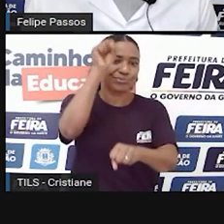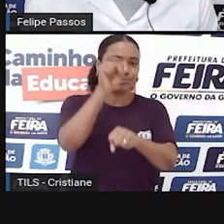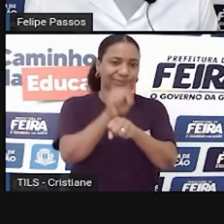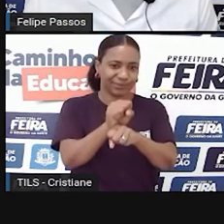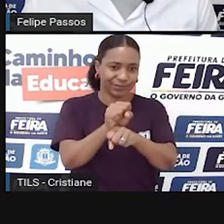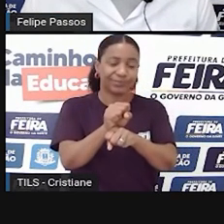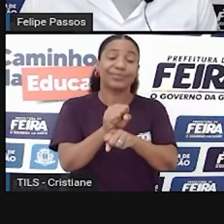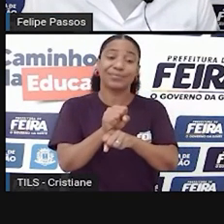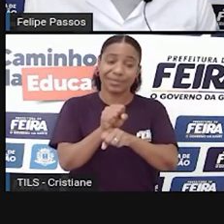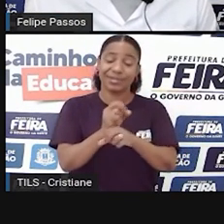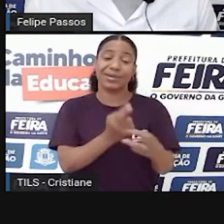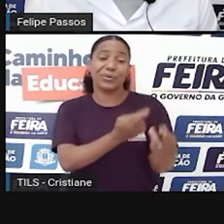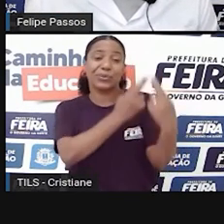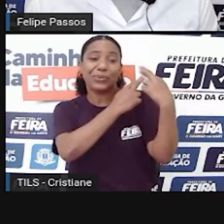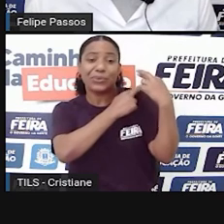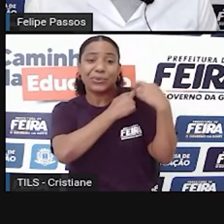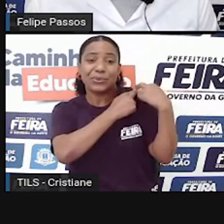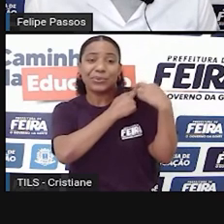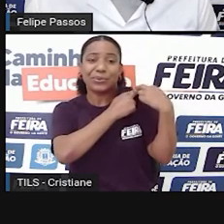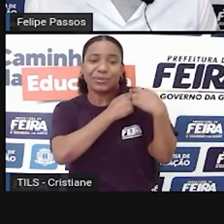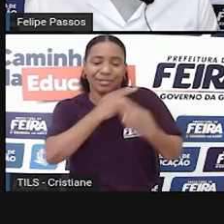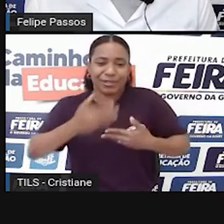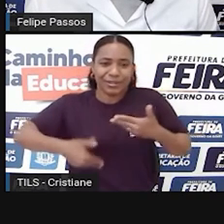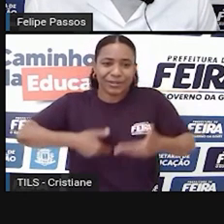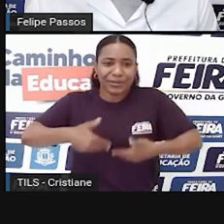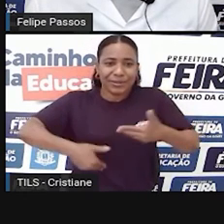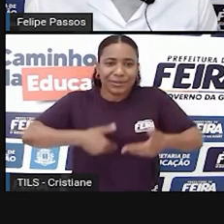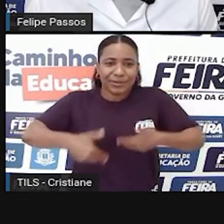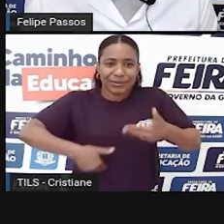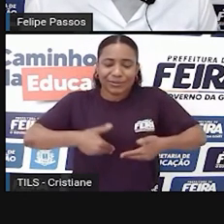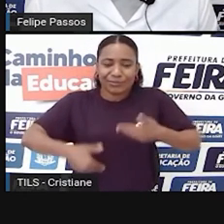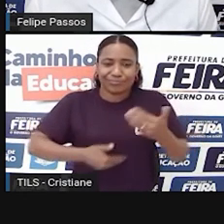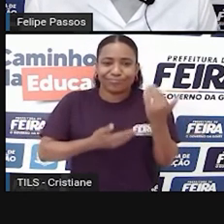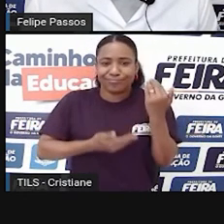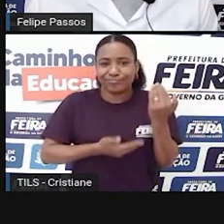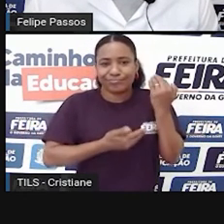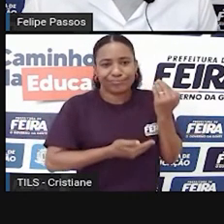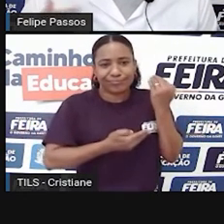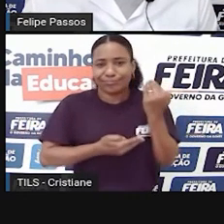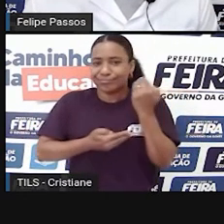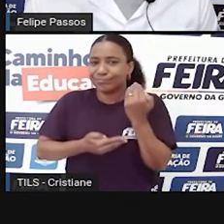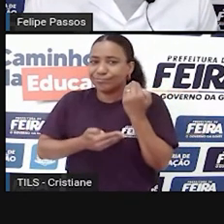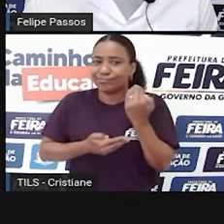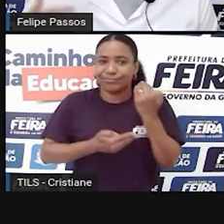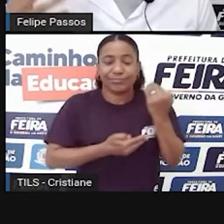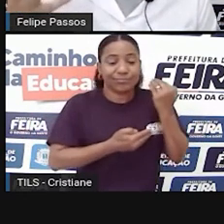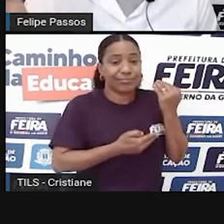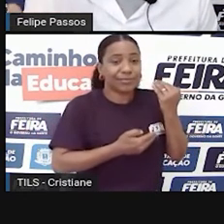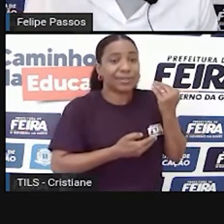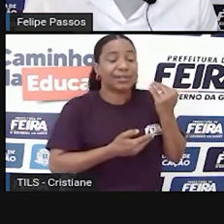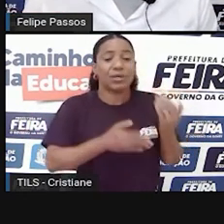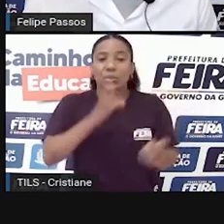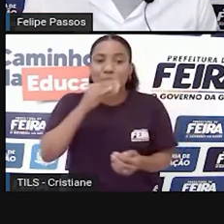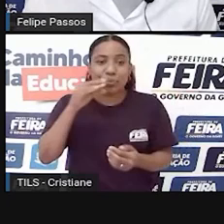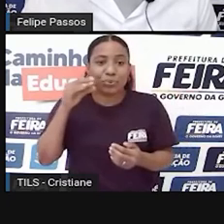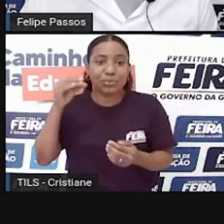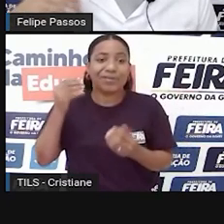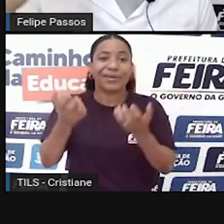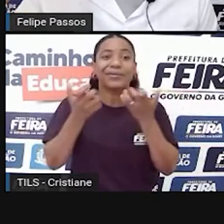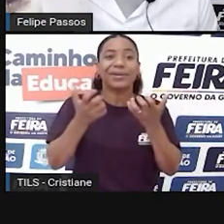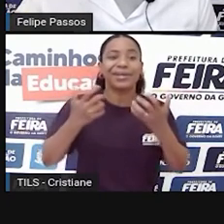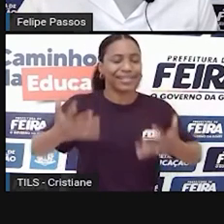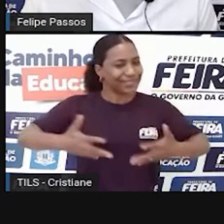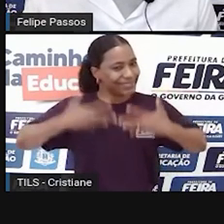aquela criança interrompe um ciclo da vida, né? Interrompe uma fase de diversão, de resenha, né?